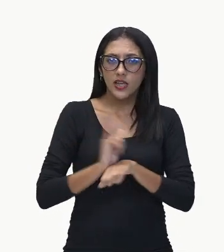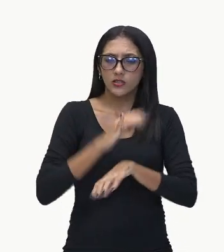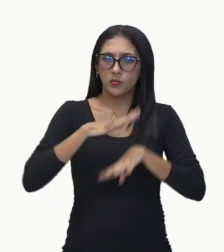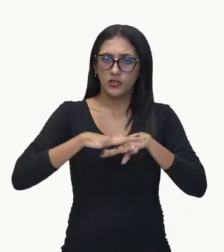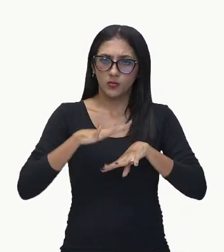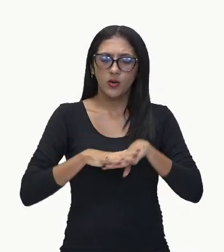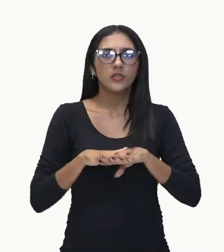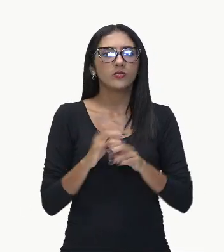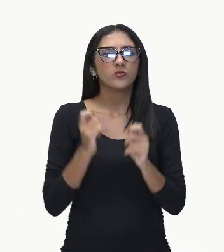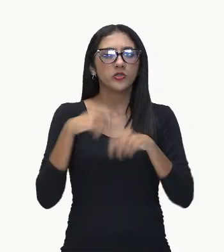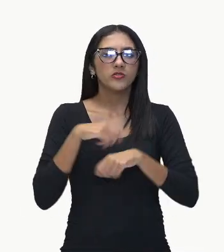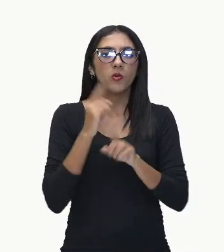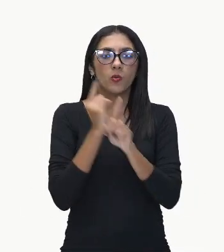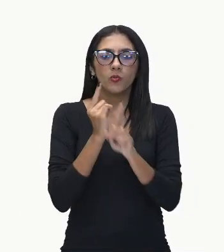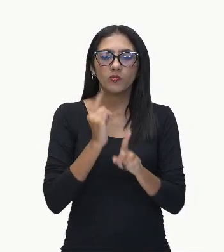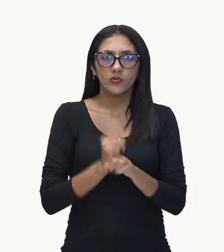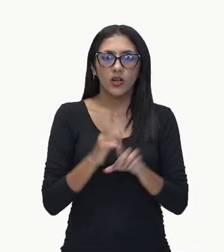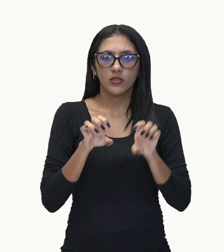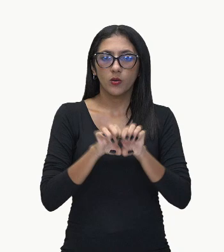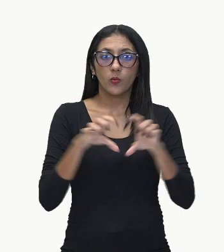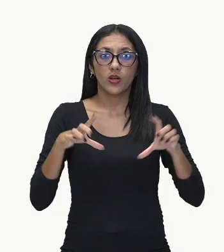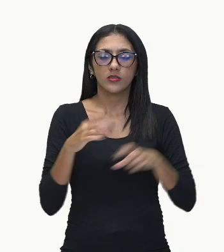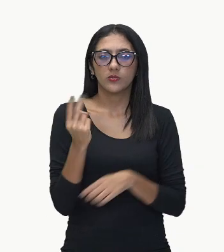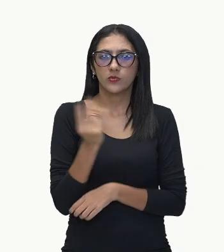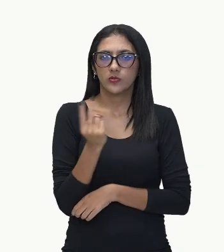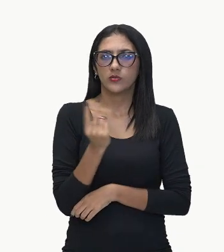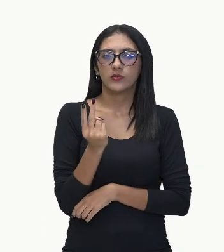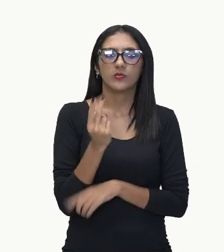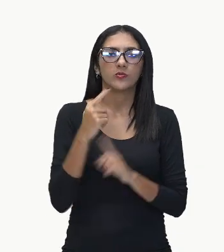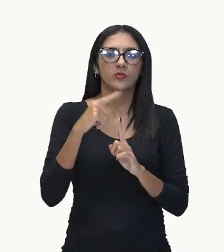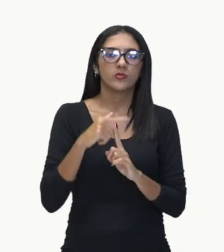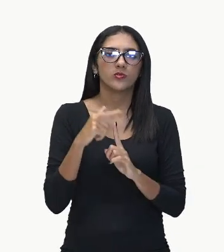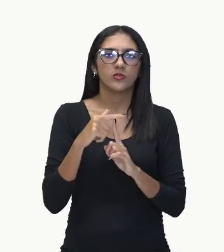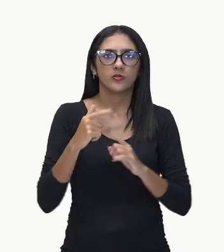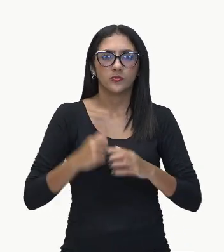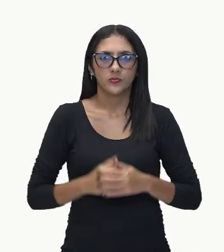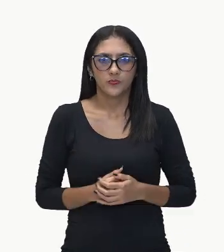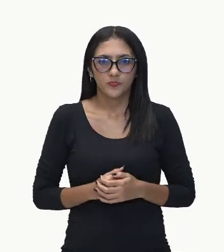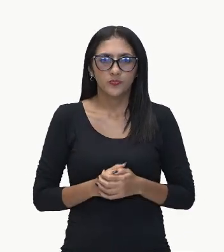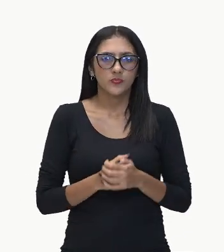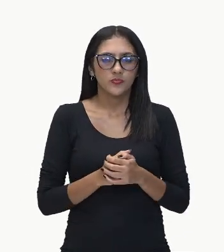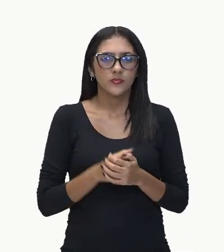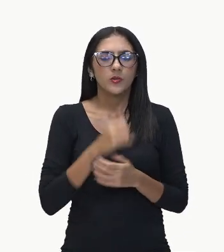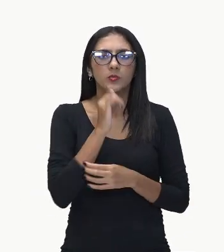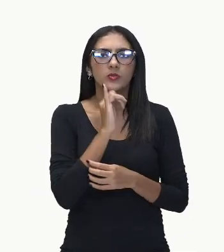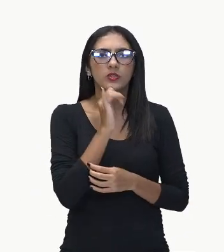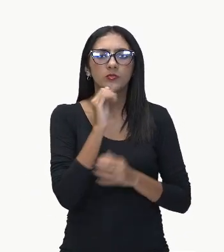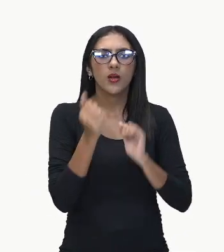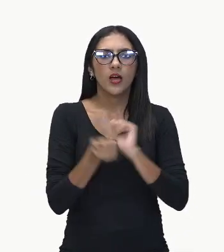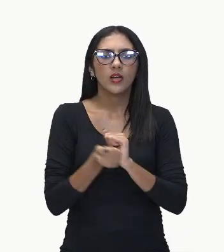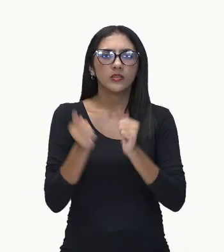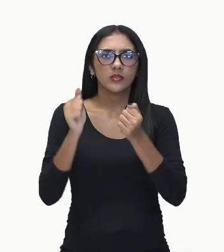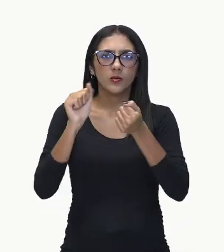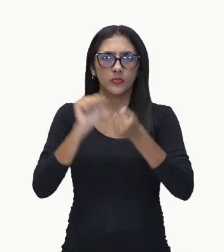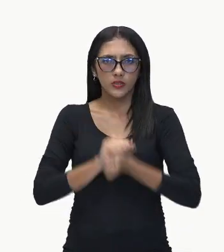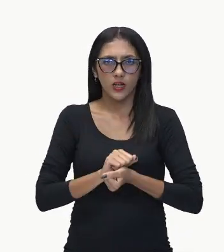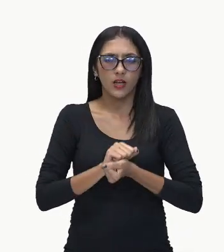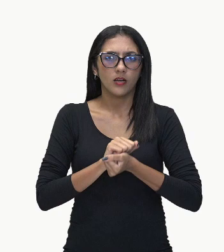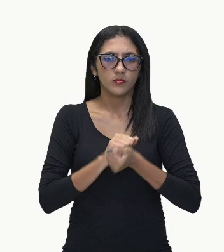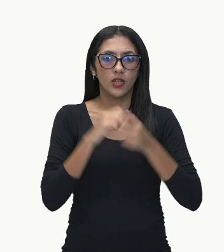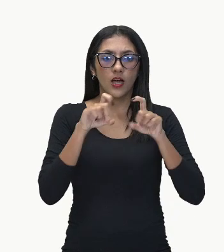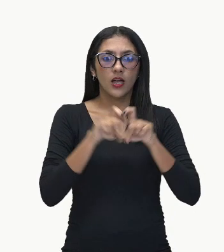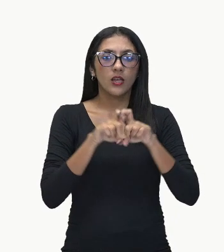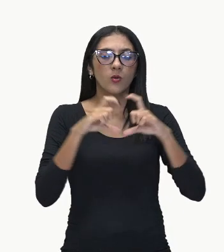equação do segundo grau completar o quadrado de uma equação é reescrevê-lo de modo que a equação se torne um